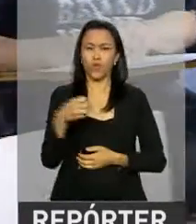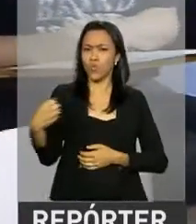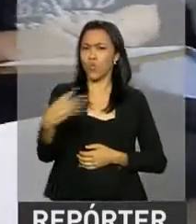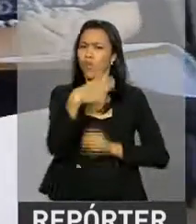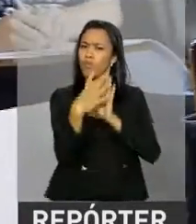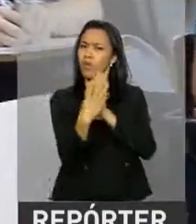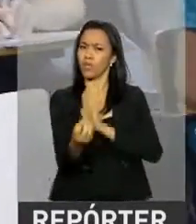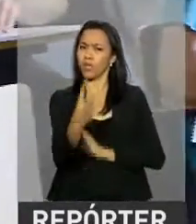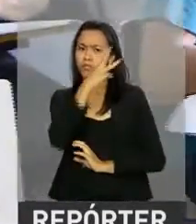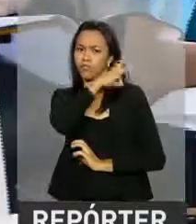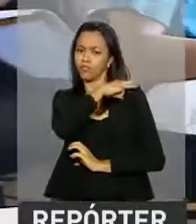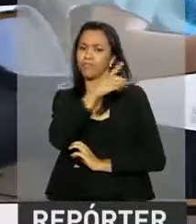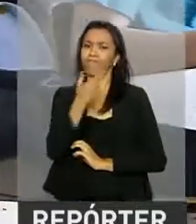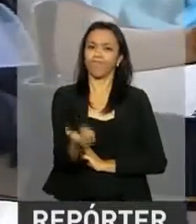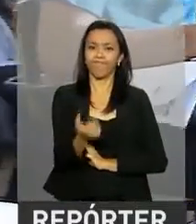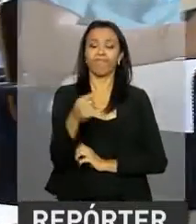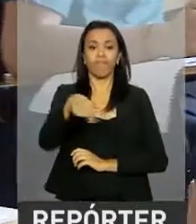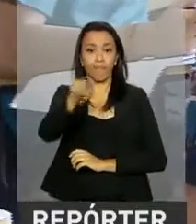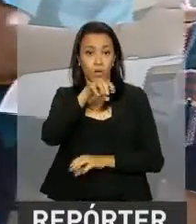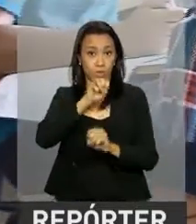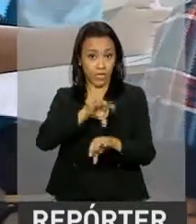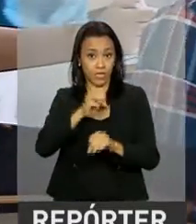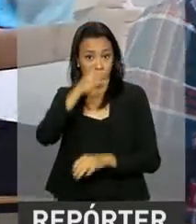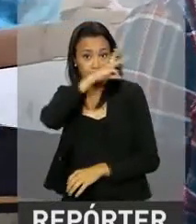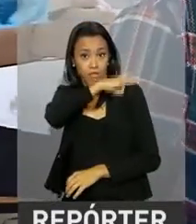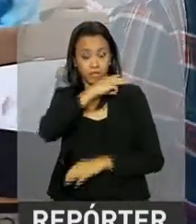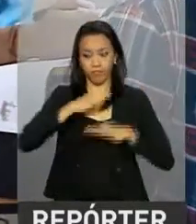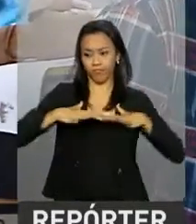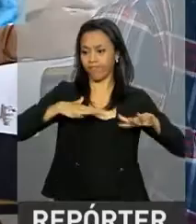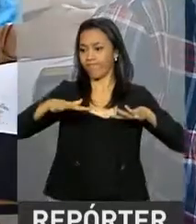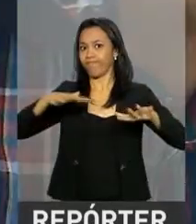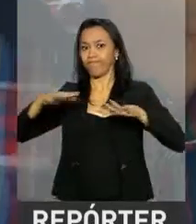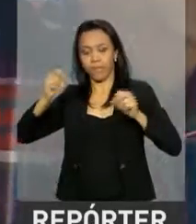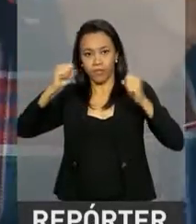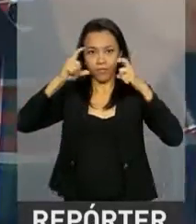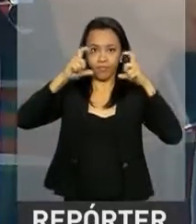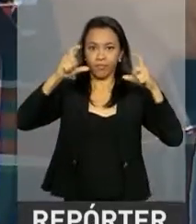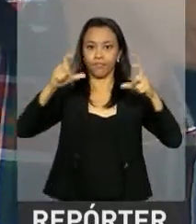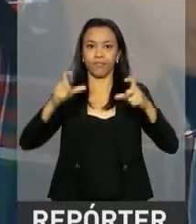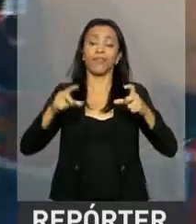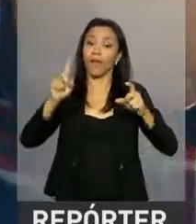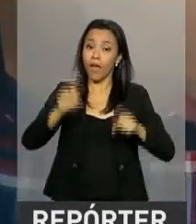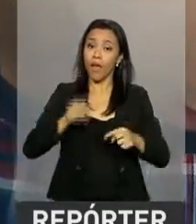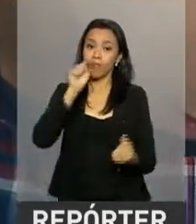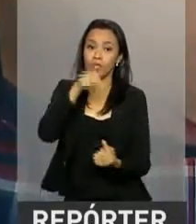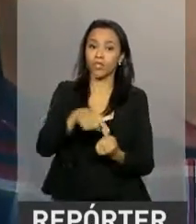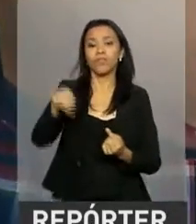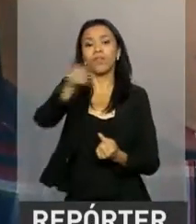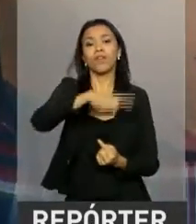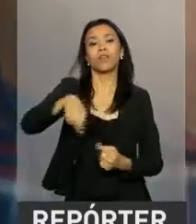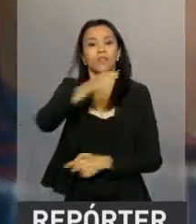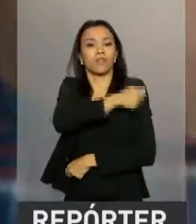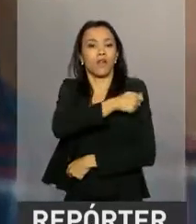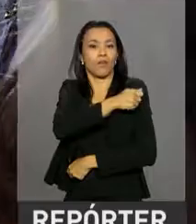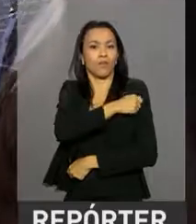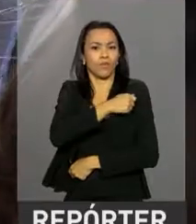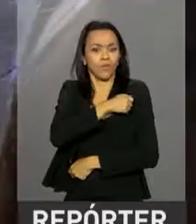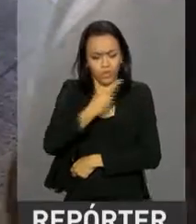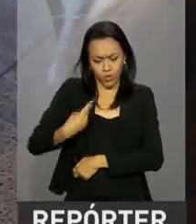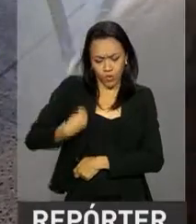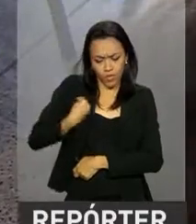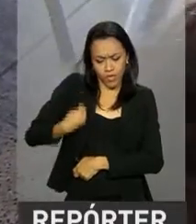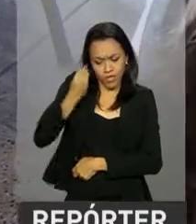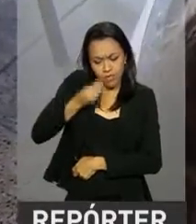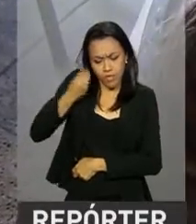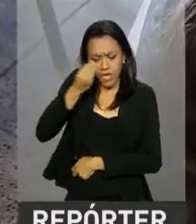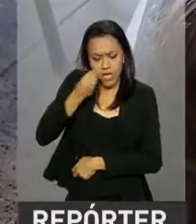modelo pensado para tornar o ensino médio mais dinâmico e moderno. A ideia é colocar o estudante e o projeto que ele tem de vida no